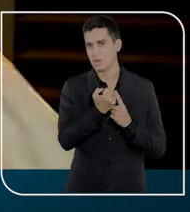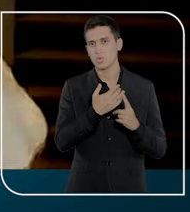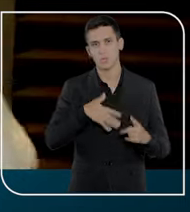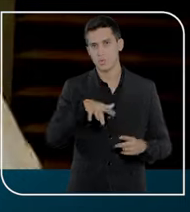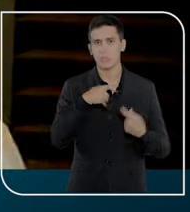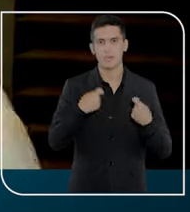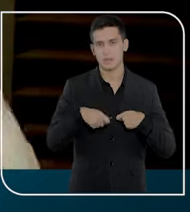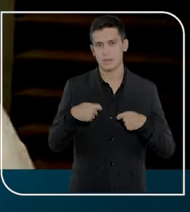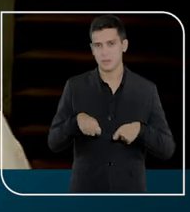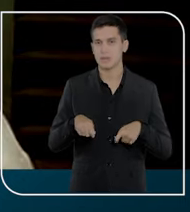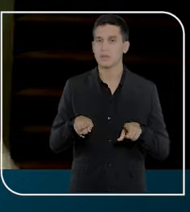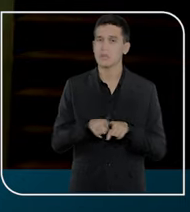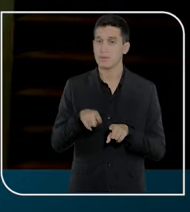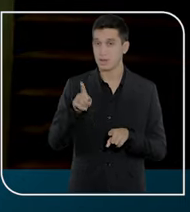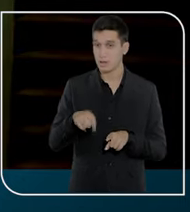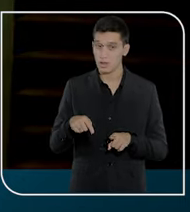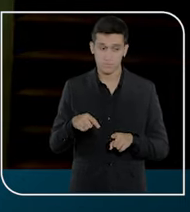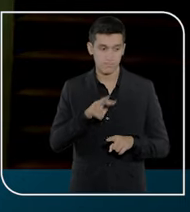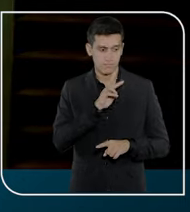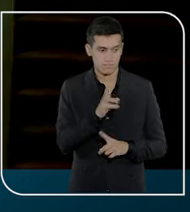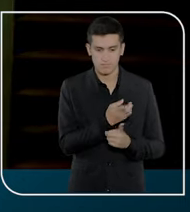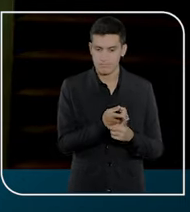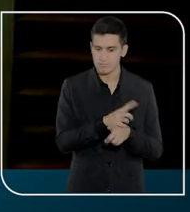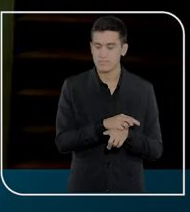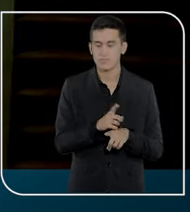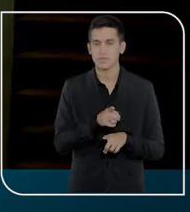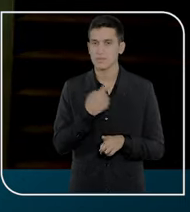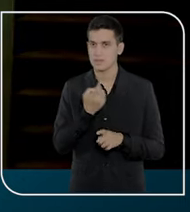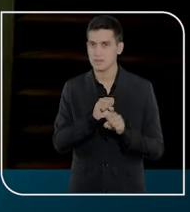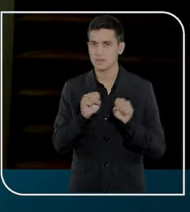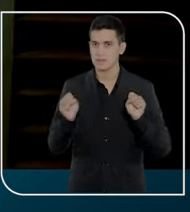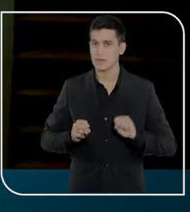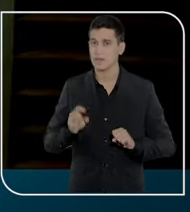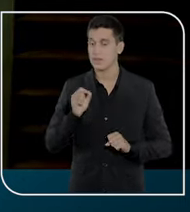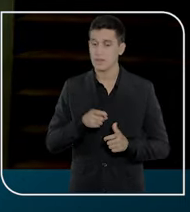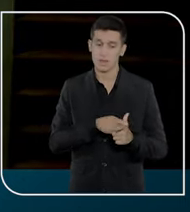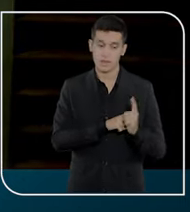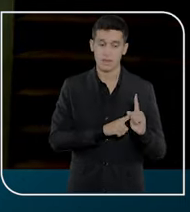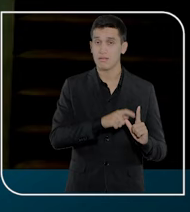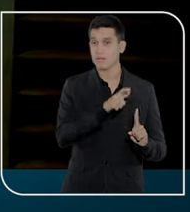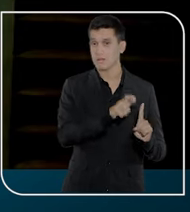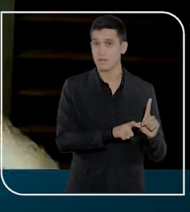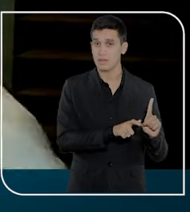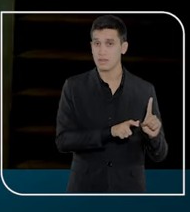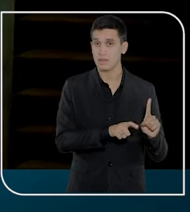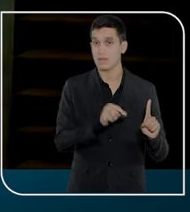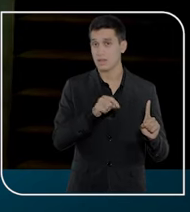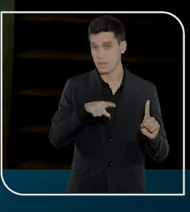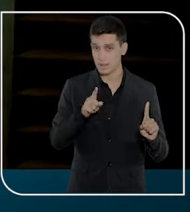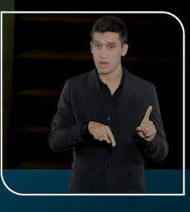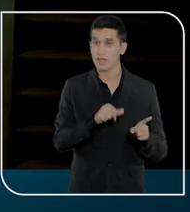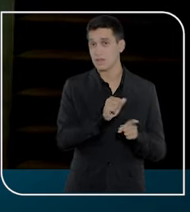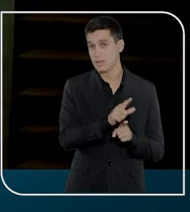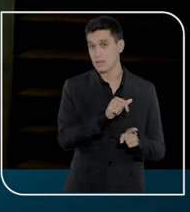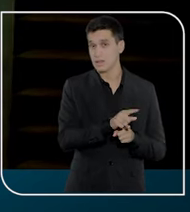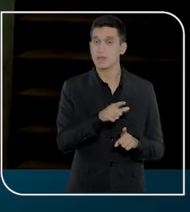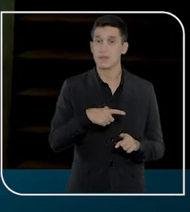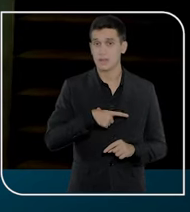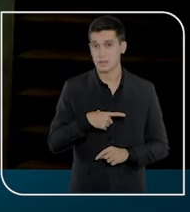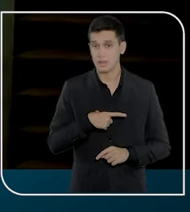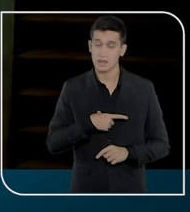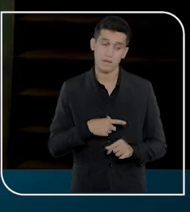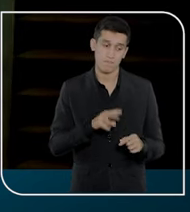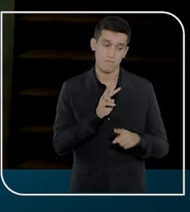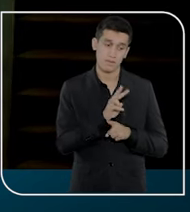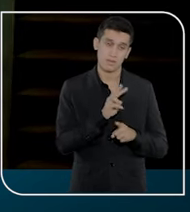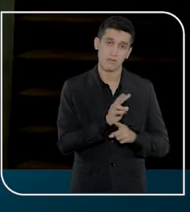e é um contrassenso no nosso sistema que o devedor, que é o locatário, tenha a proteção do bem de